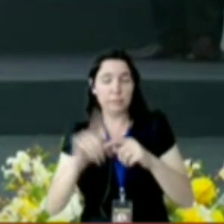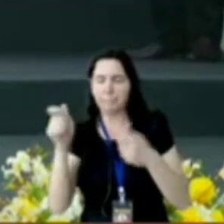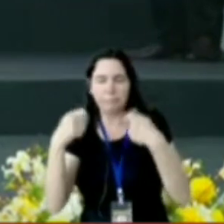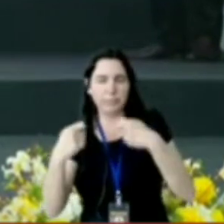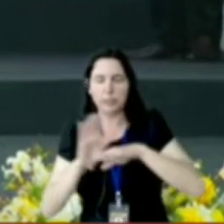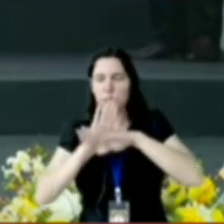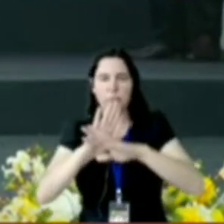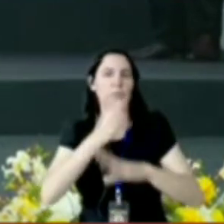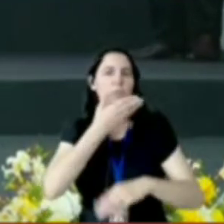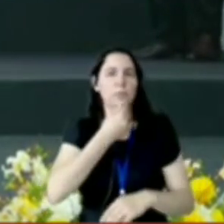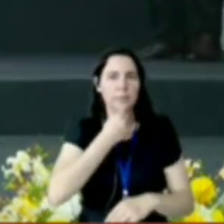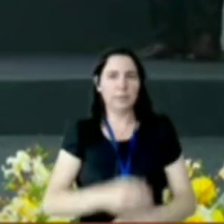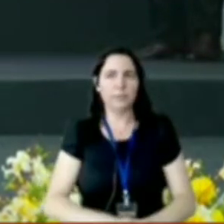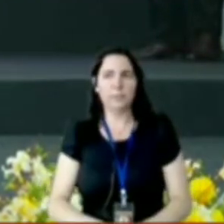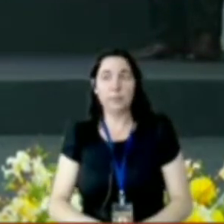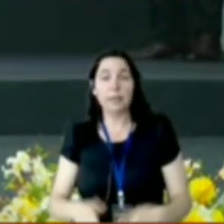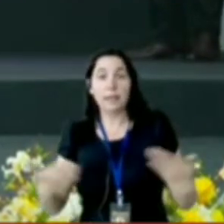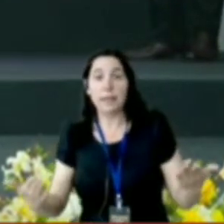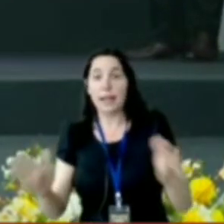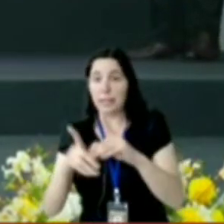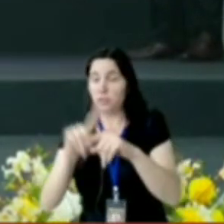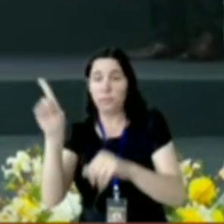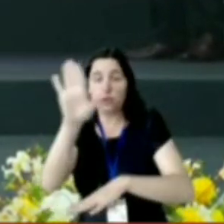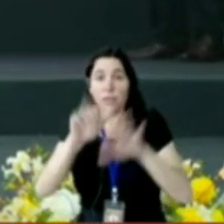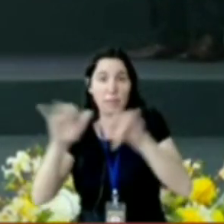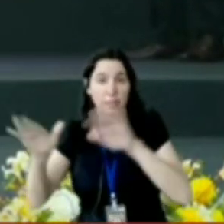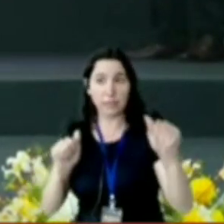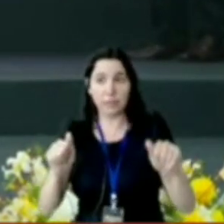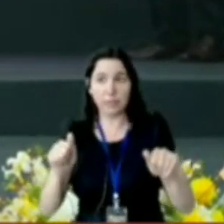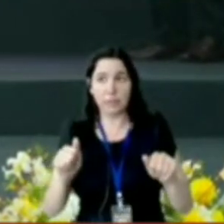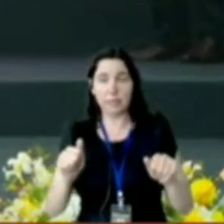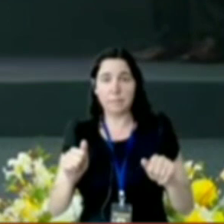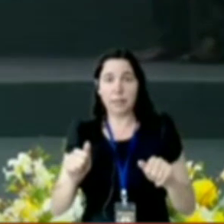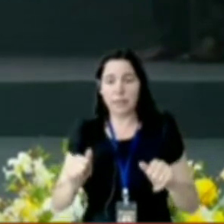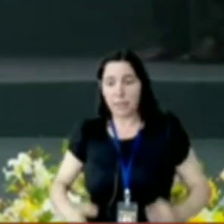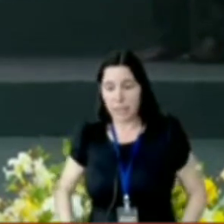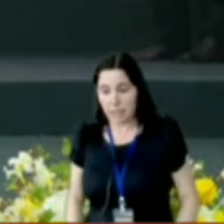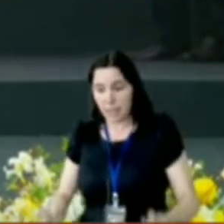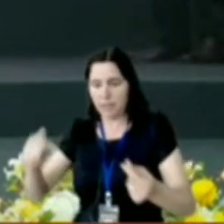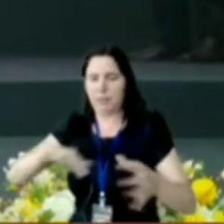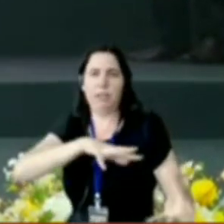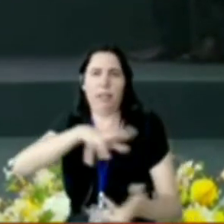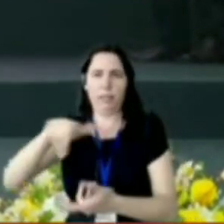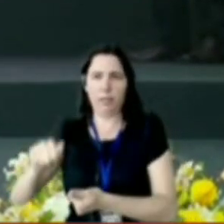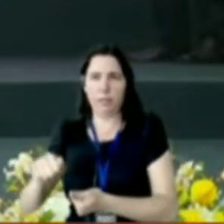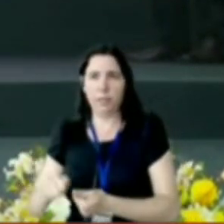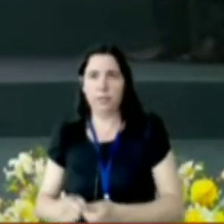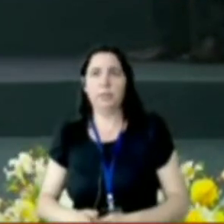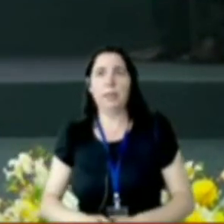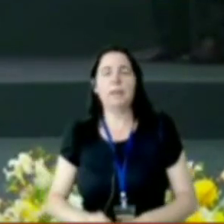Ei, a igreja não foi chamada para juntar tesouro na terra, mas para juntar tesouro no céu.